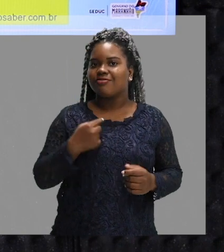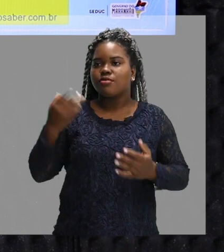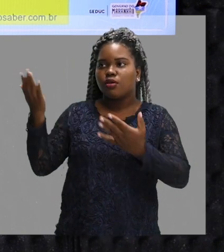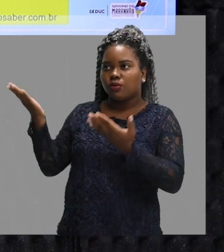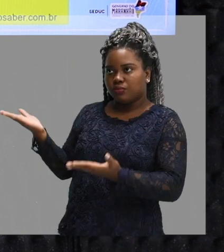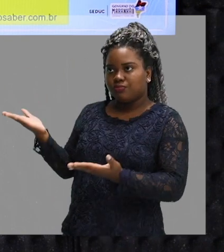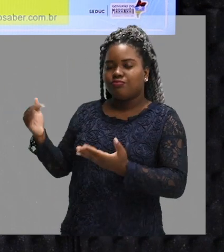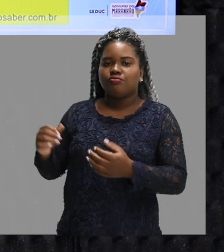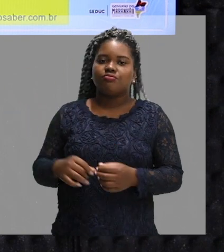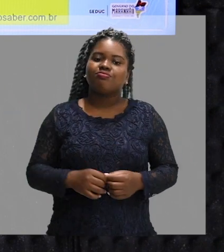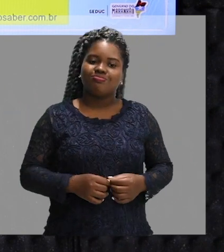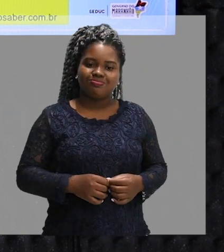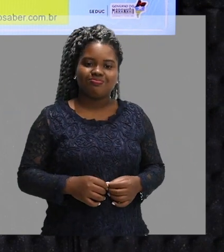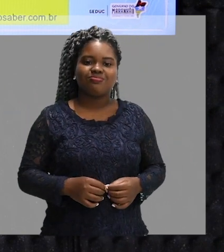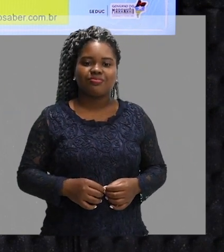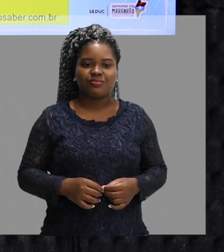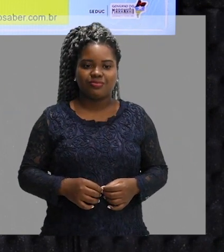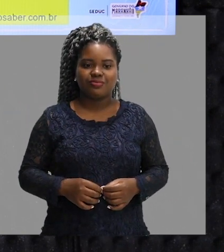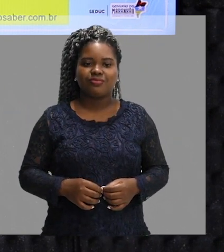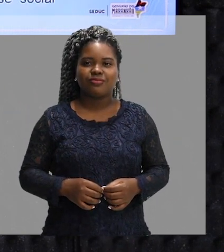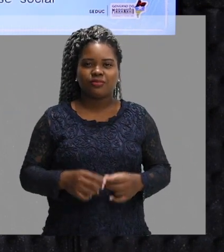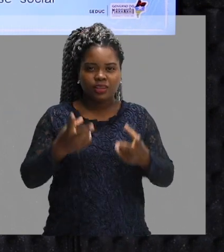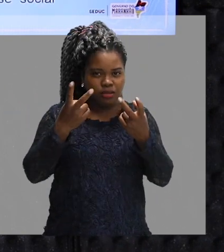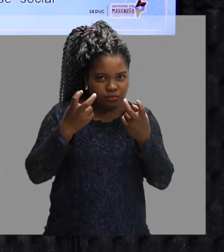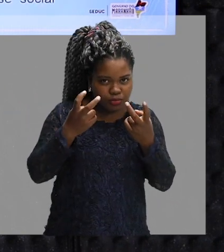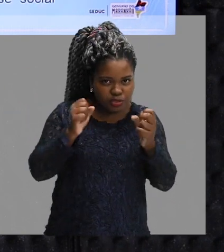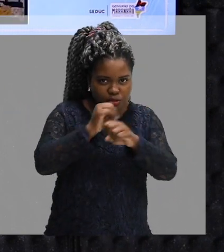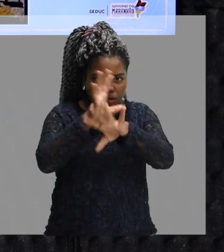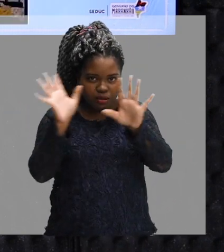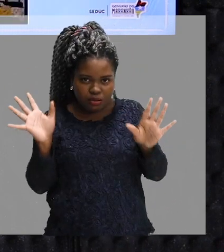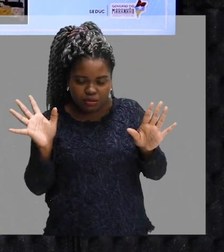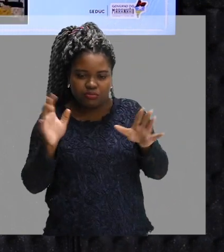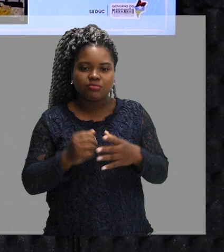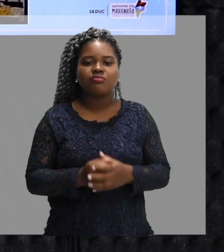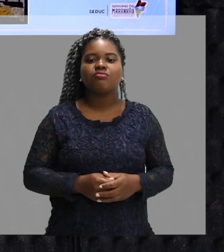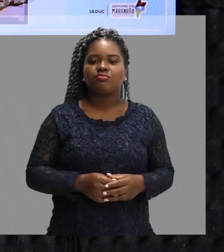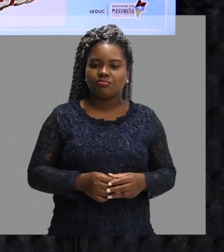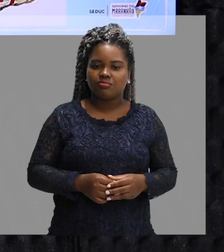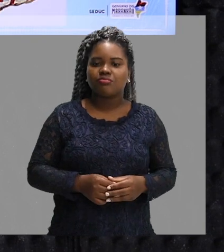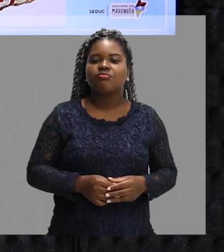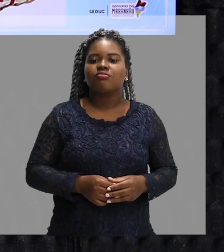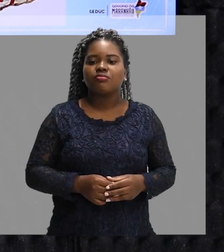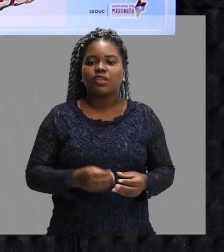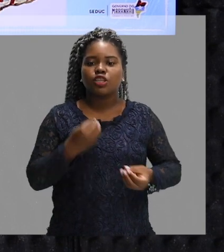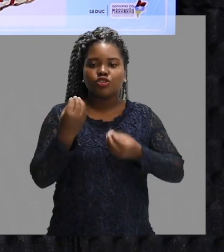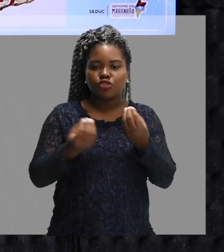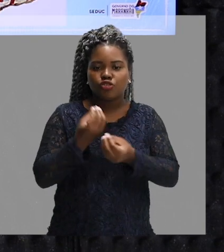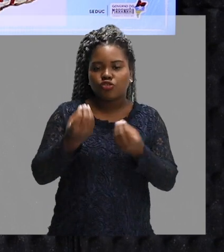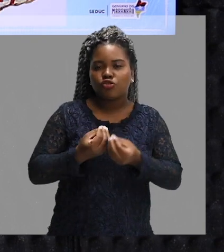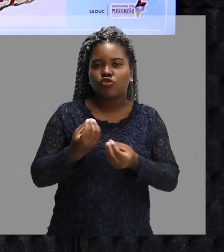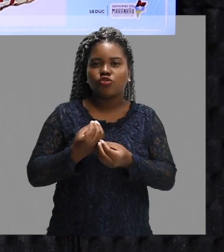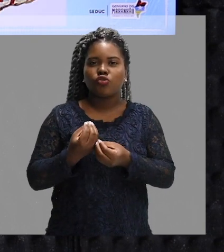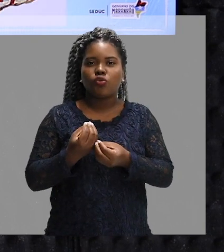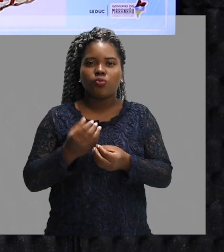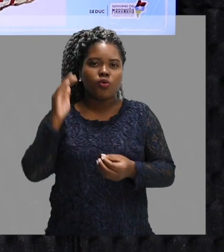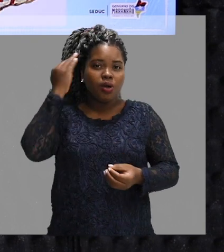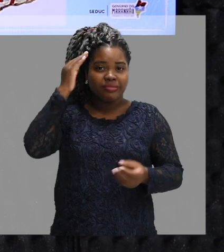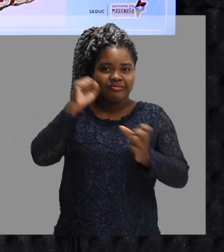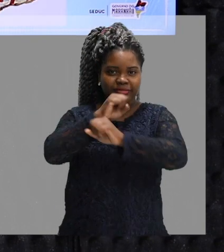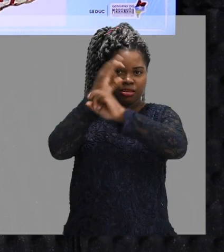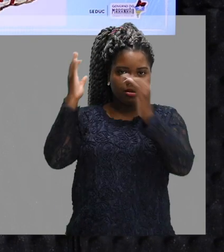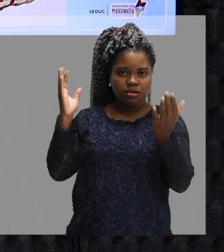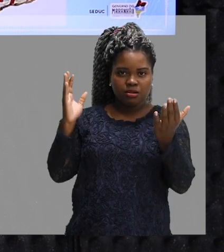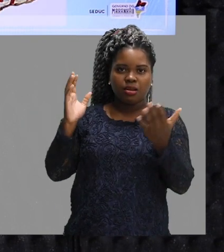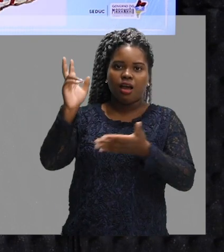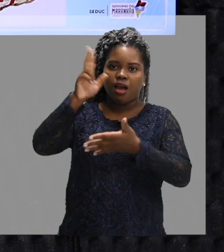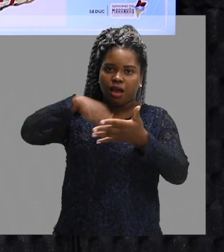se ele ficasse em pé, ele ia ficar nesta altura. Está dando para entender o que eu estou falando? Então a gente já tem uma noção de como fazer uma leitura da pintura. Observem que eu tenho